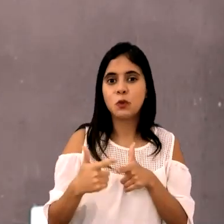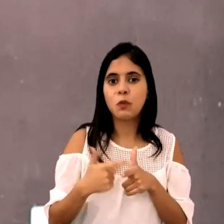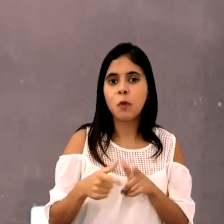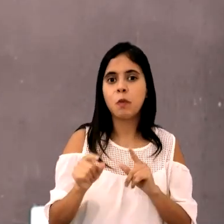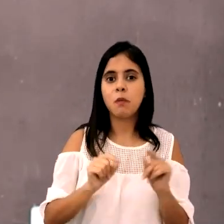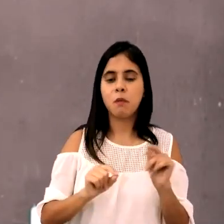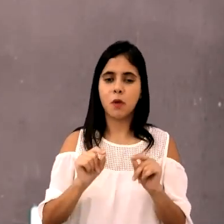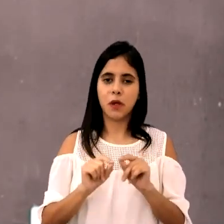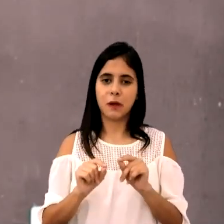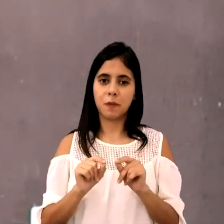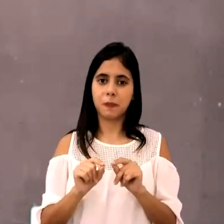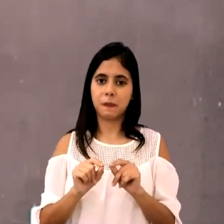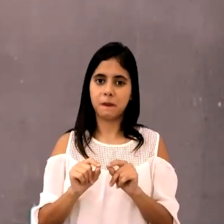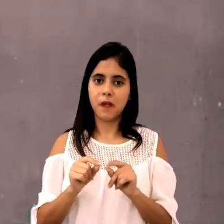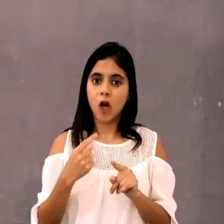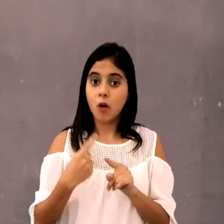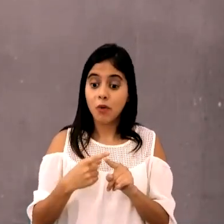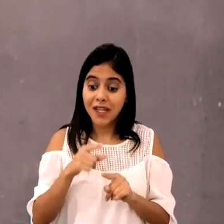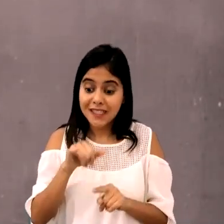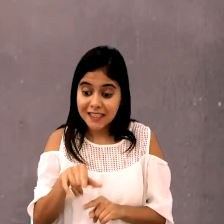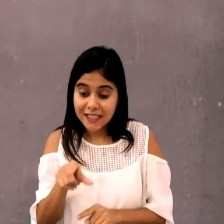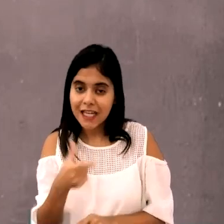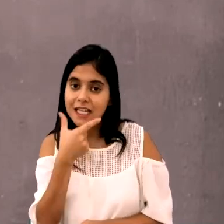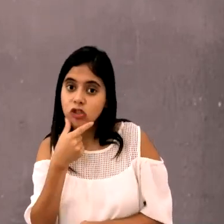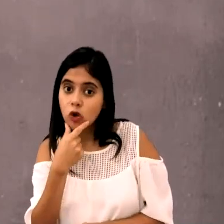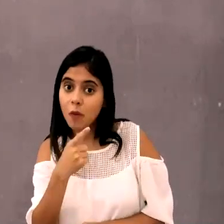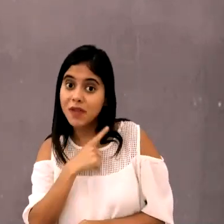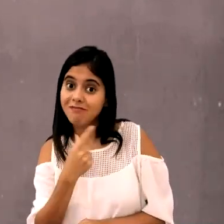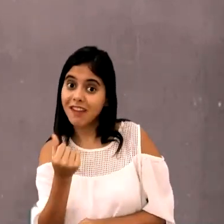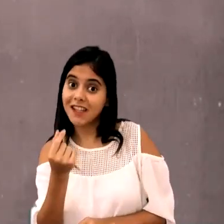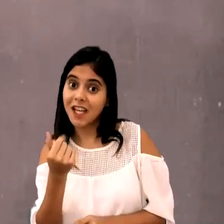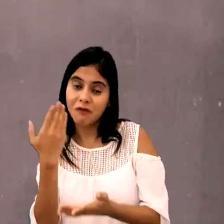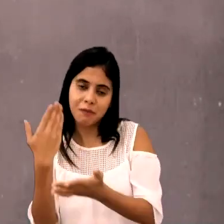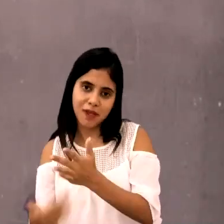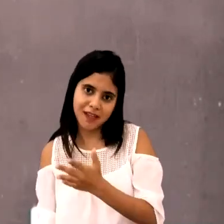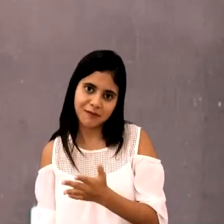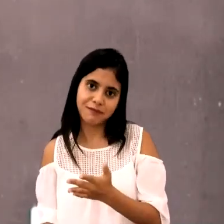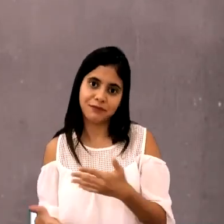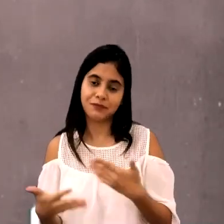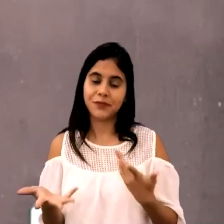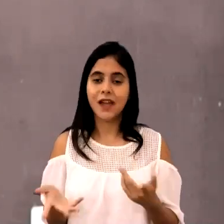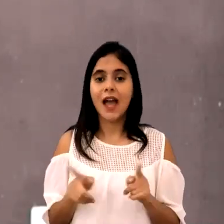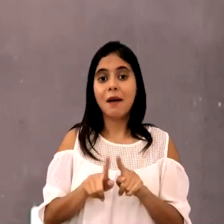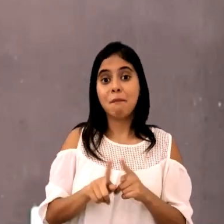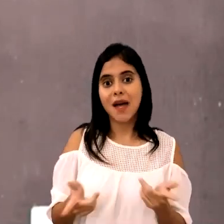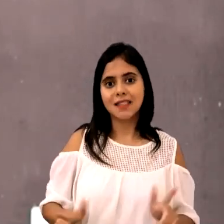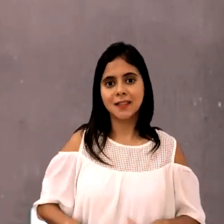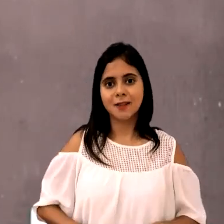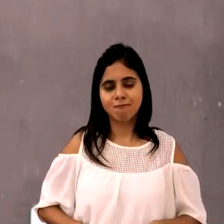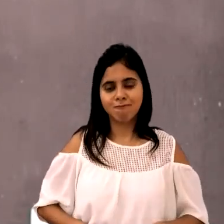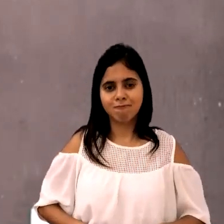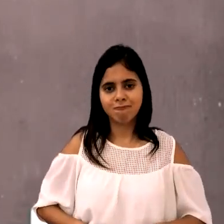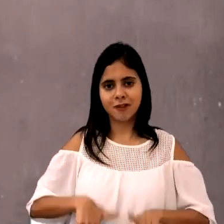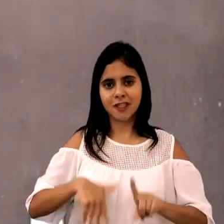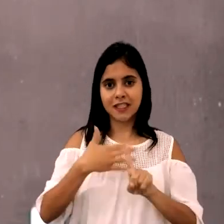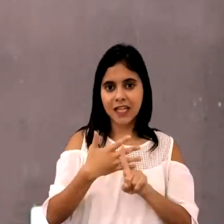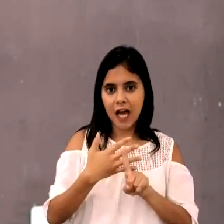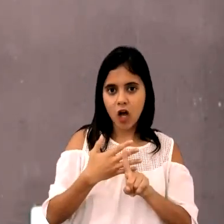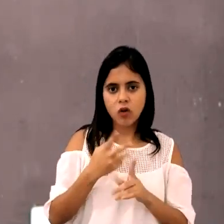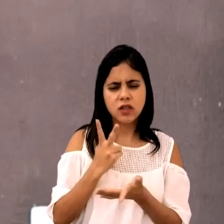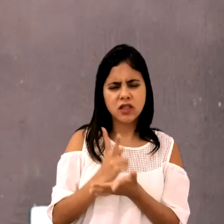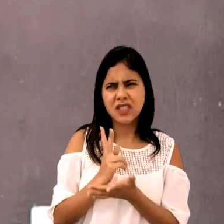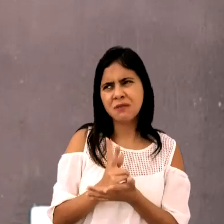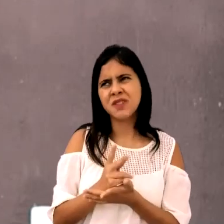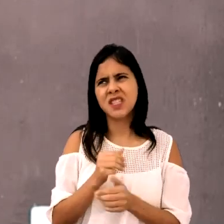o seu próprio negócio, se ele tivesse, né? Só que no fim das contas, Israel se eu não me engano, é a cada